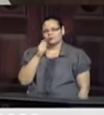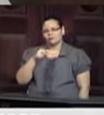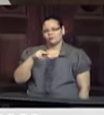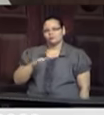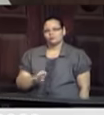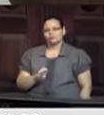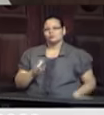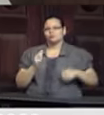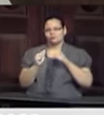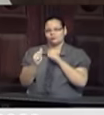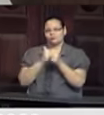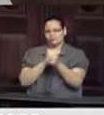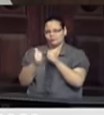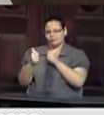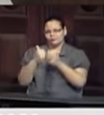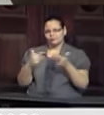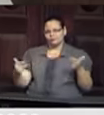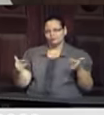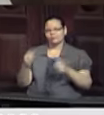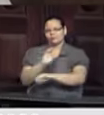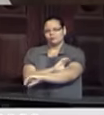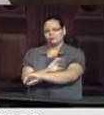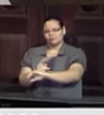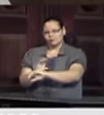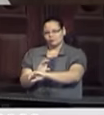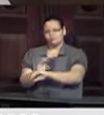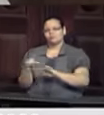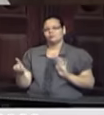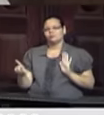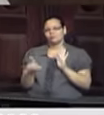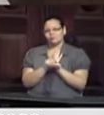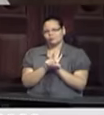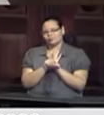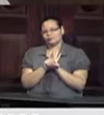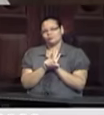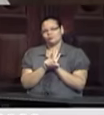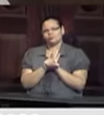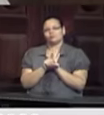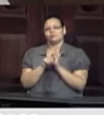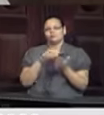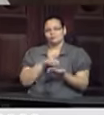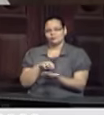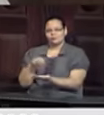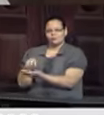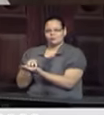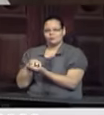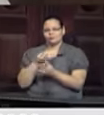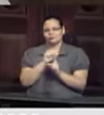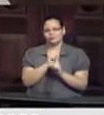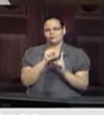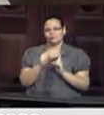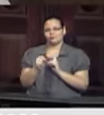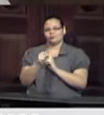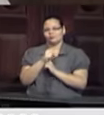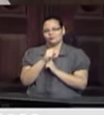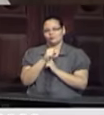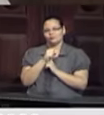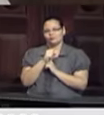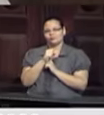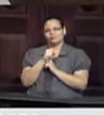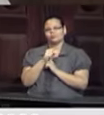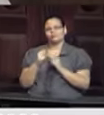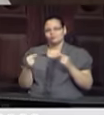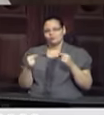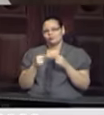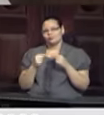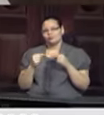aos esportes e à cultura, que a lei das organizações sociais